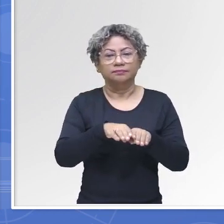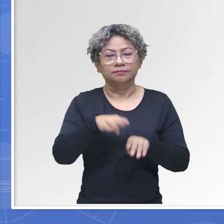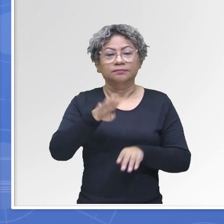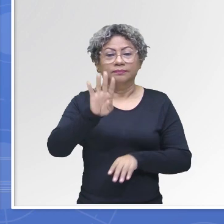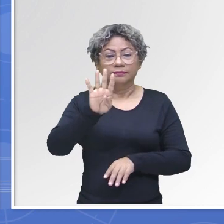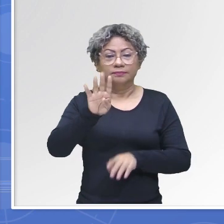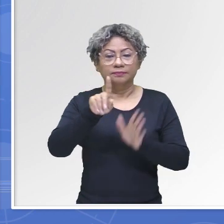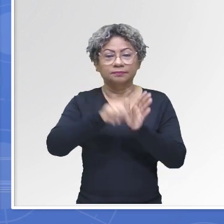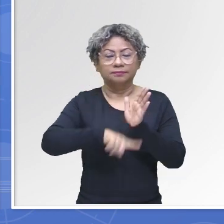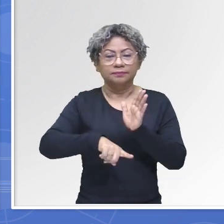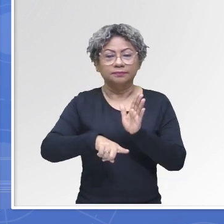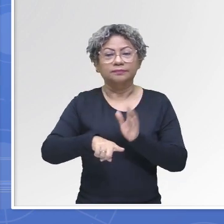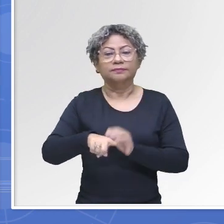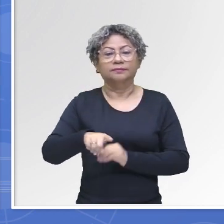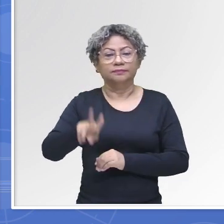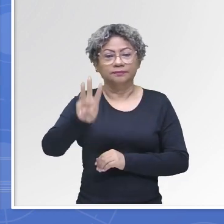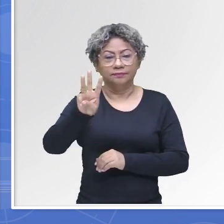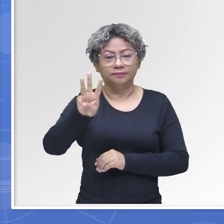é igual a 1.